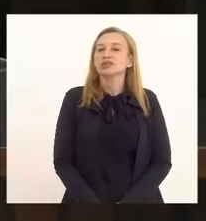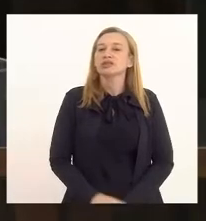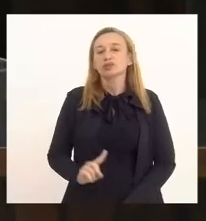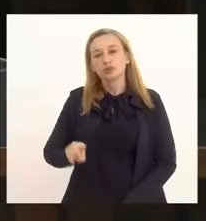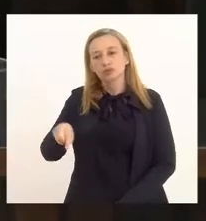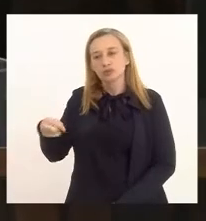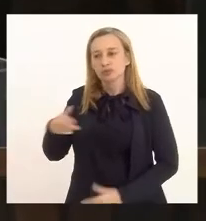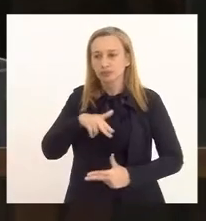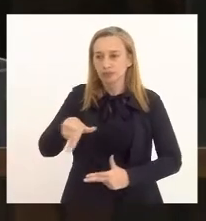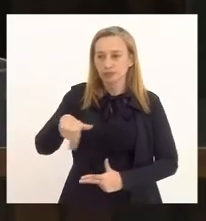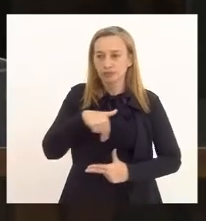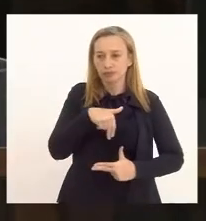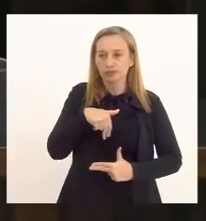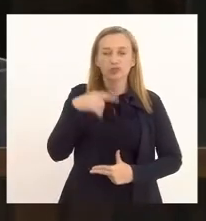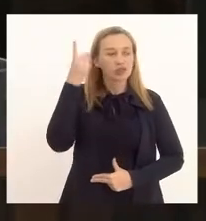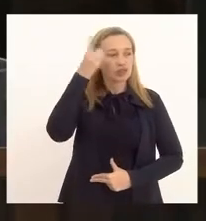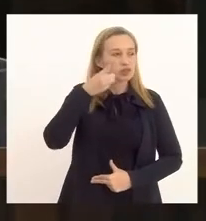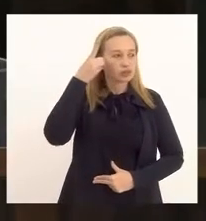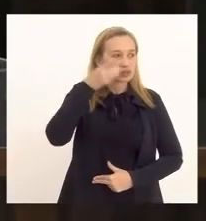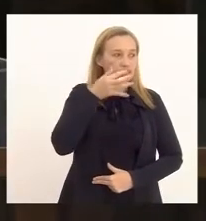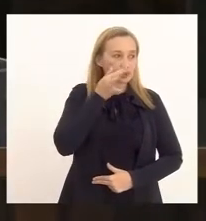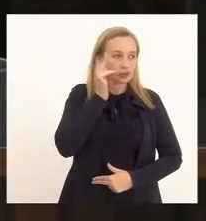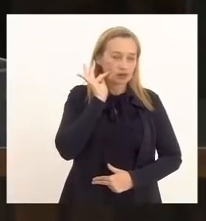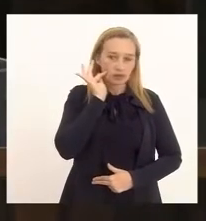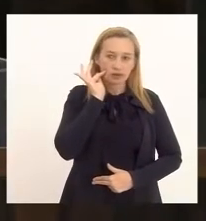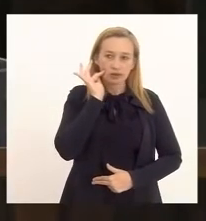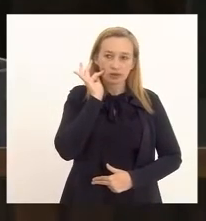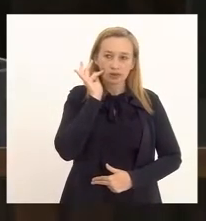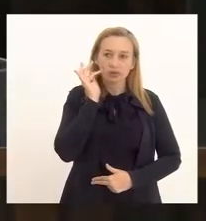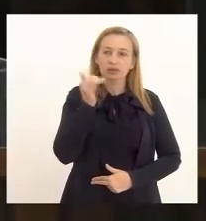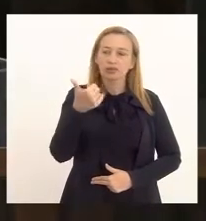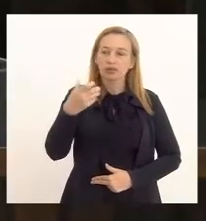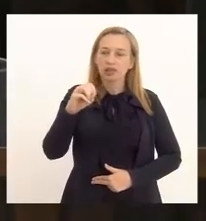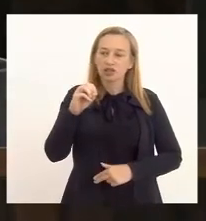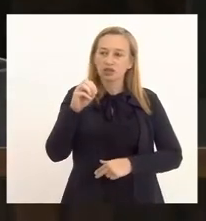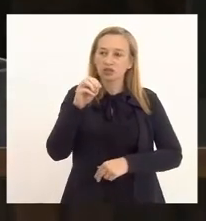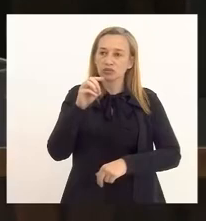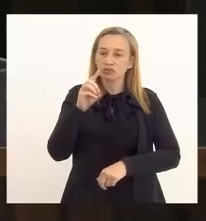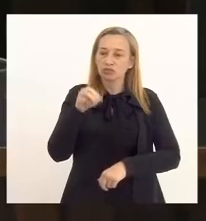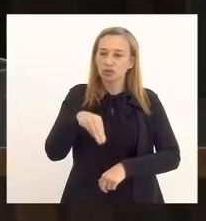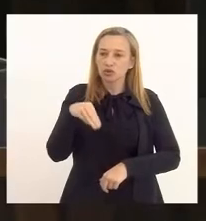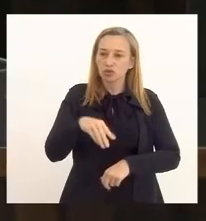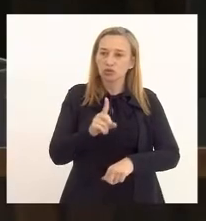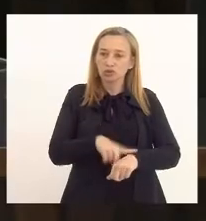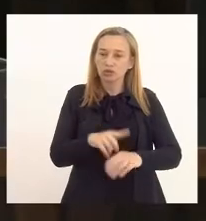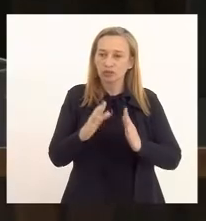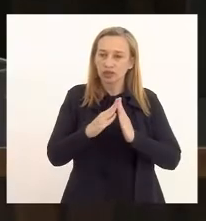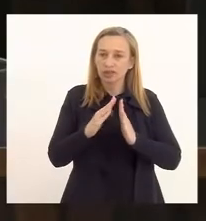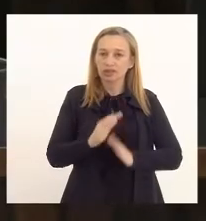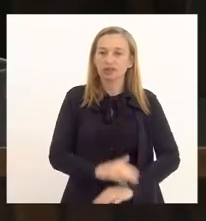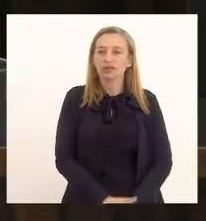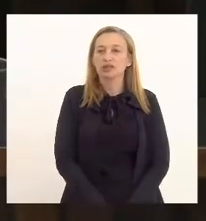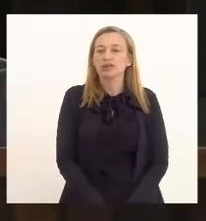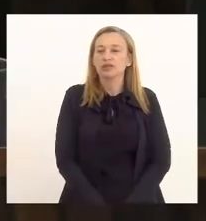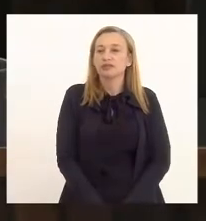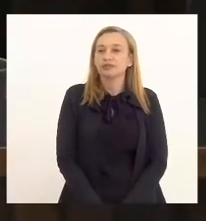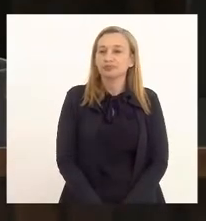Próximo orador inscrito é o nobre deputado Flávio Serafini. Vossa Excelência dispõe de 10 minutos no tempo regimental.